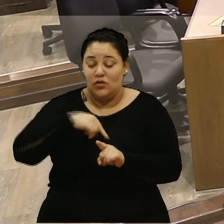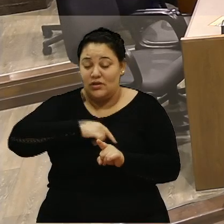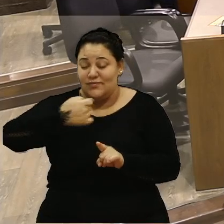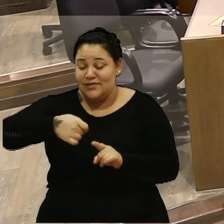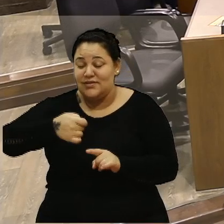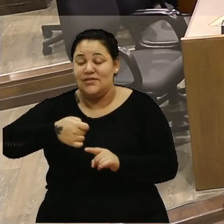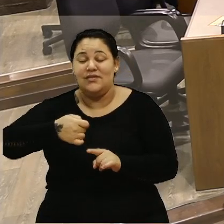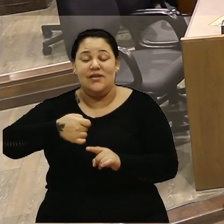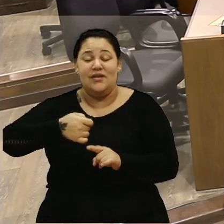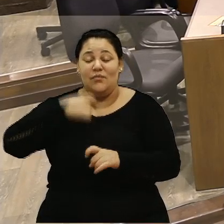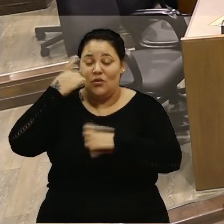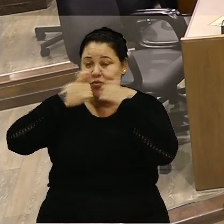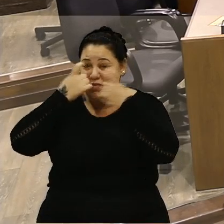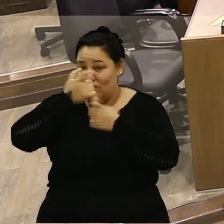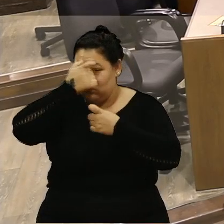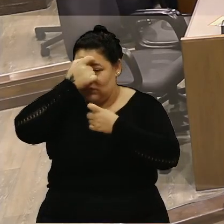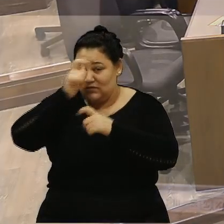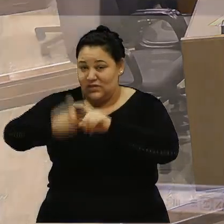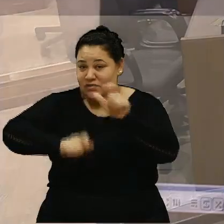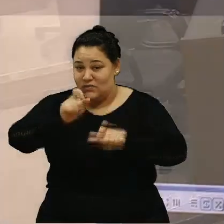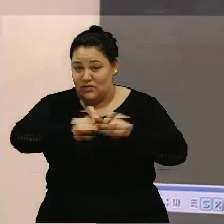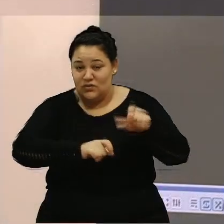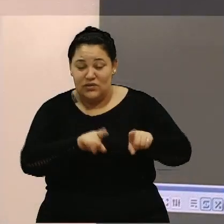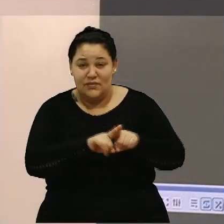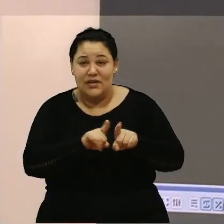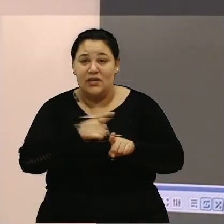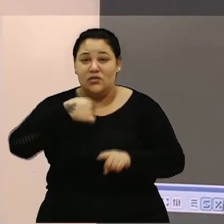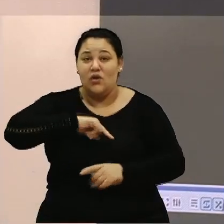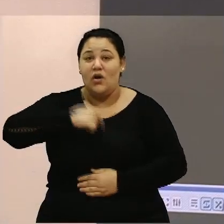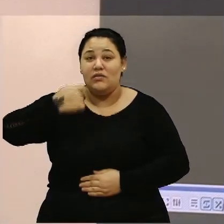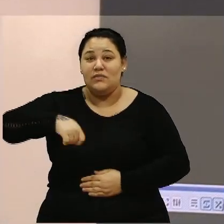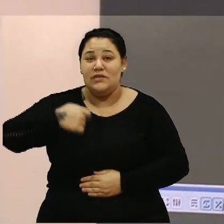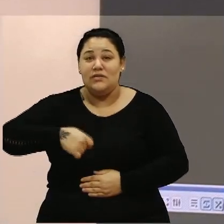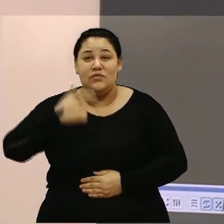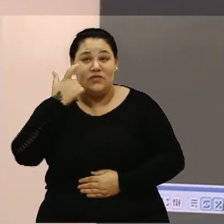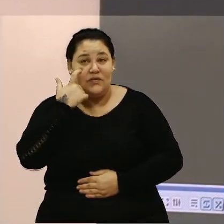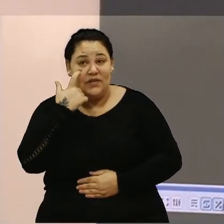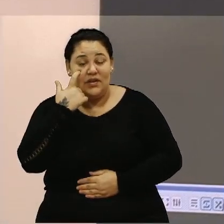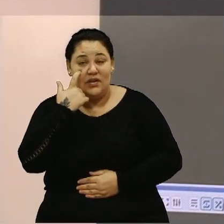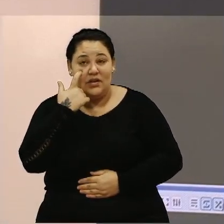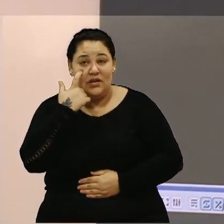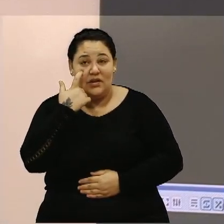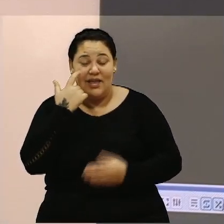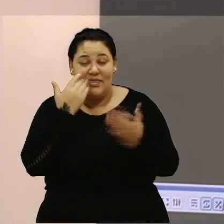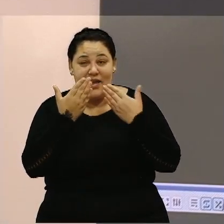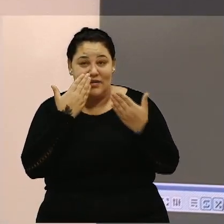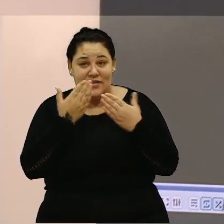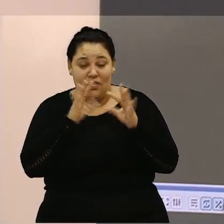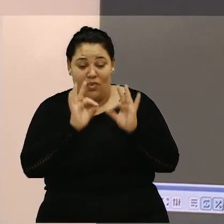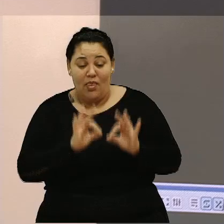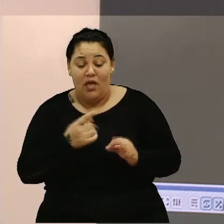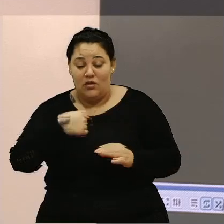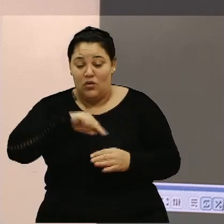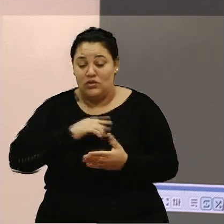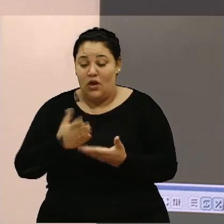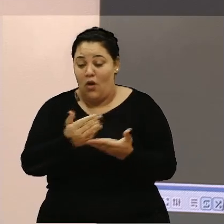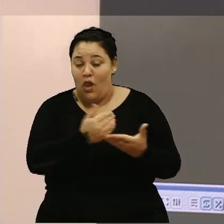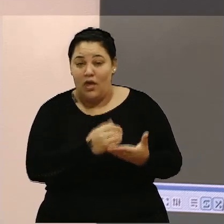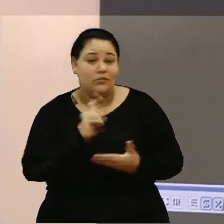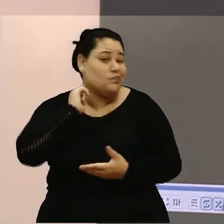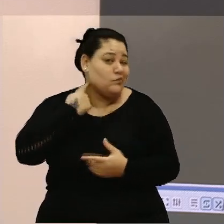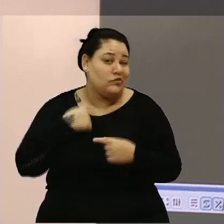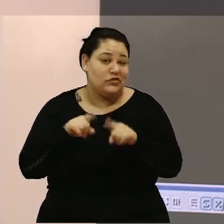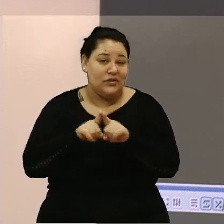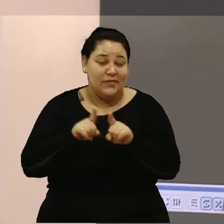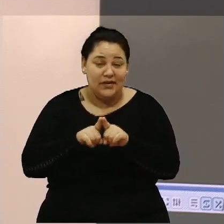com a conscientização das pessoas, a gente precisa verificar a questão da nossa coleta seletiva,